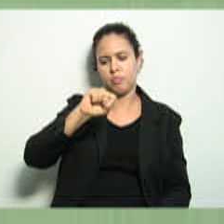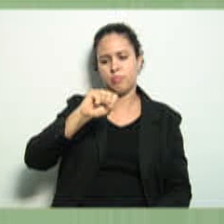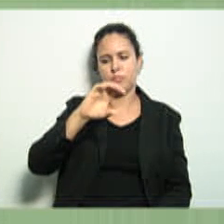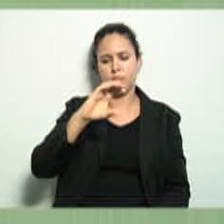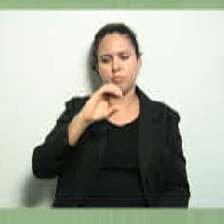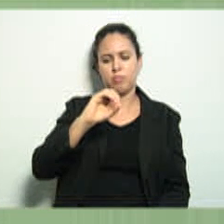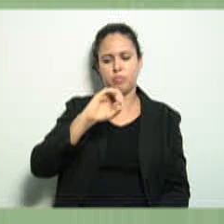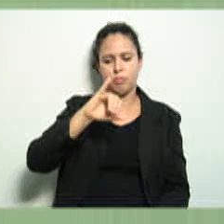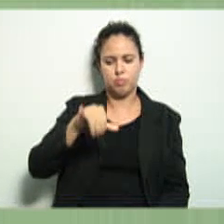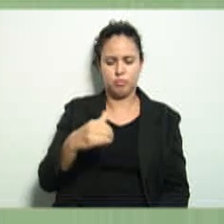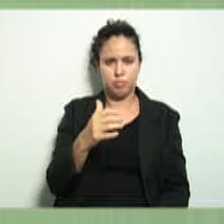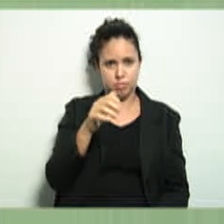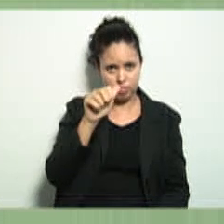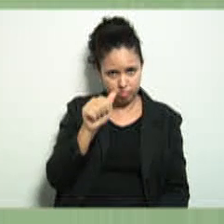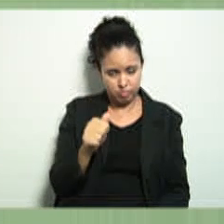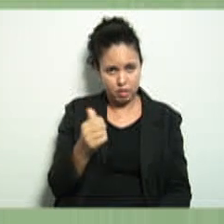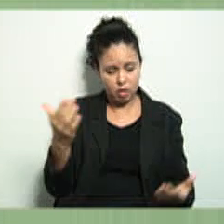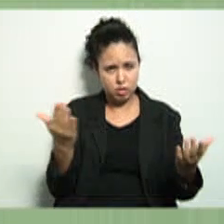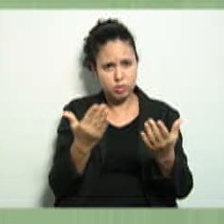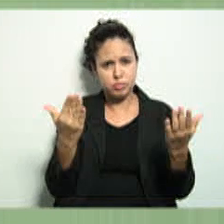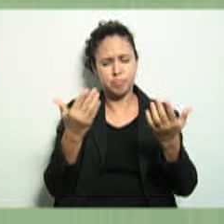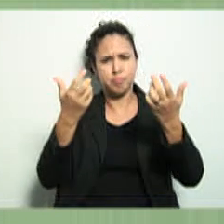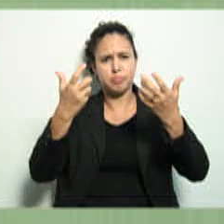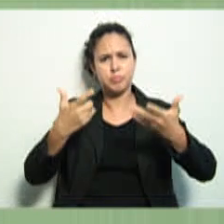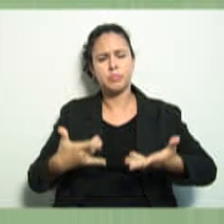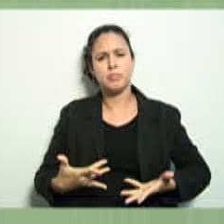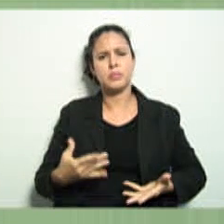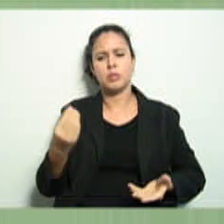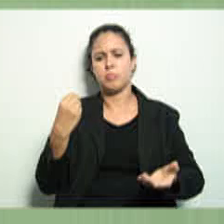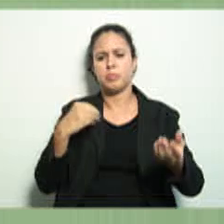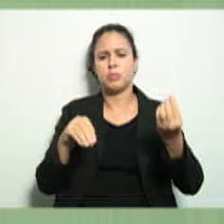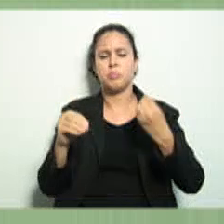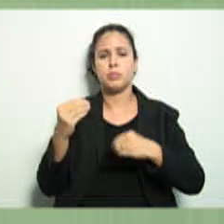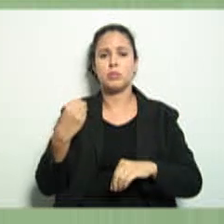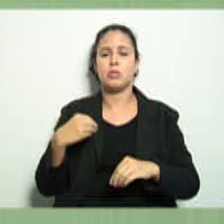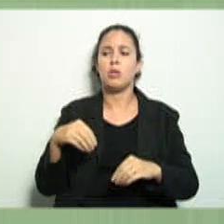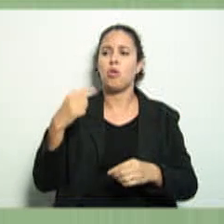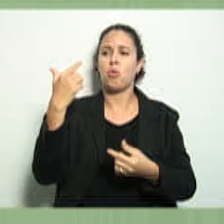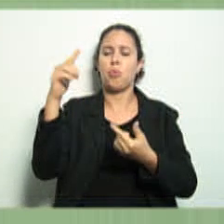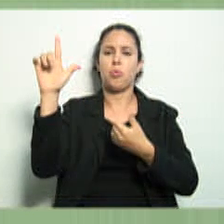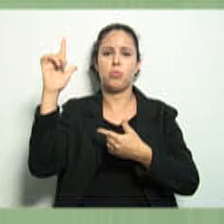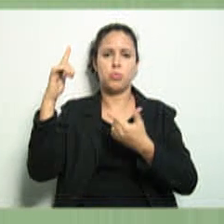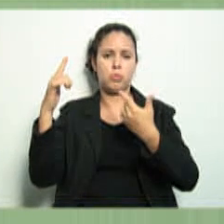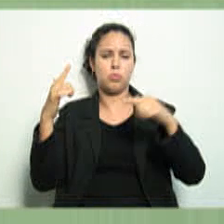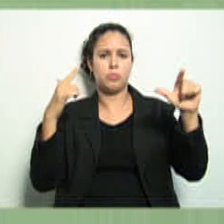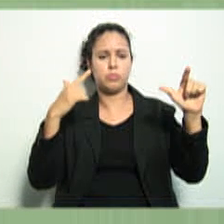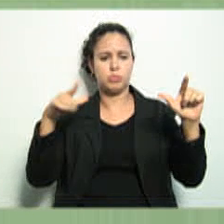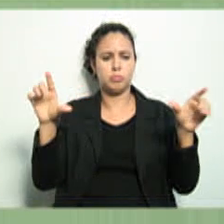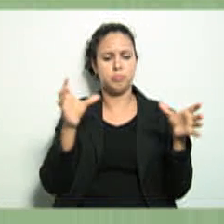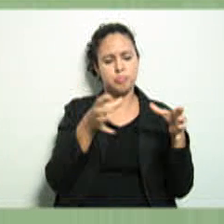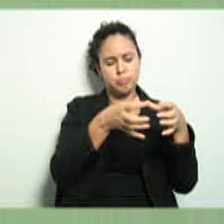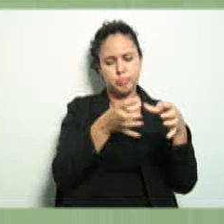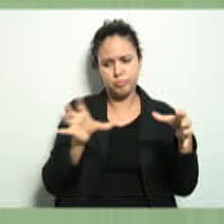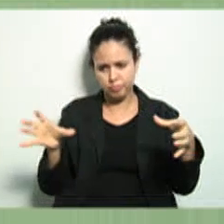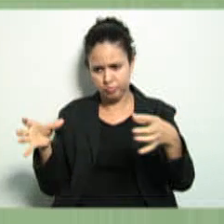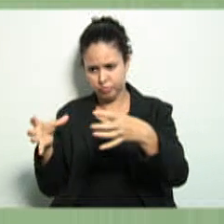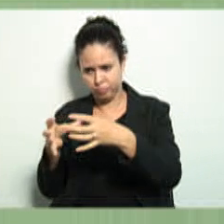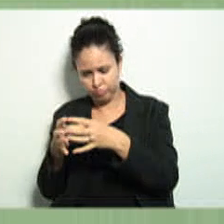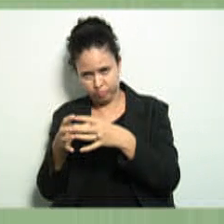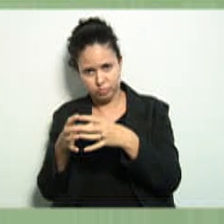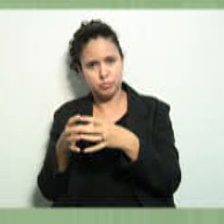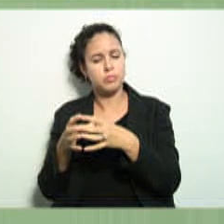Vale destacar, por fim, outros setores que, embora não sejam exportadores, são